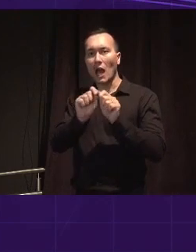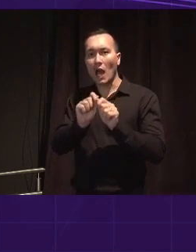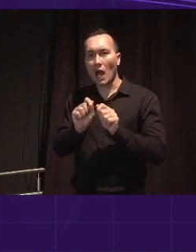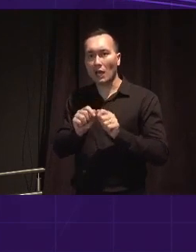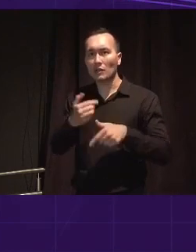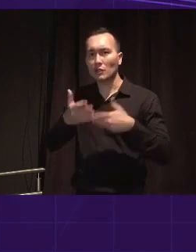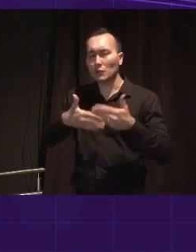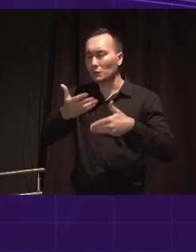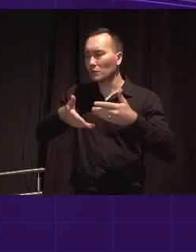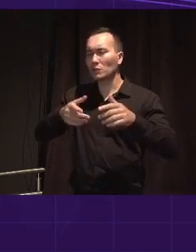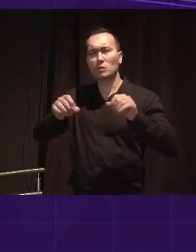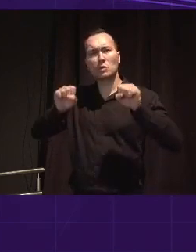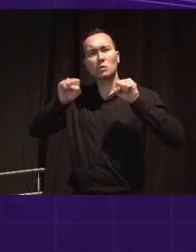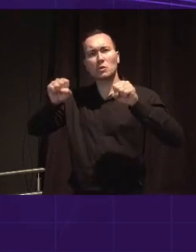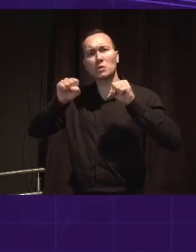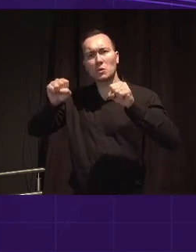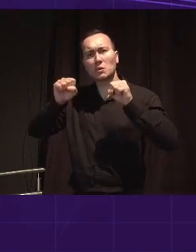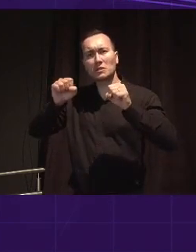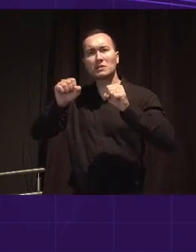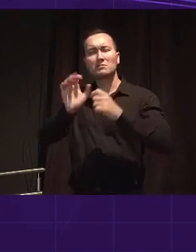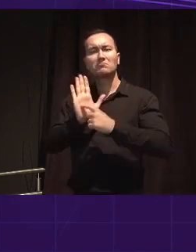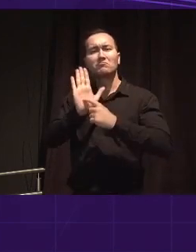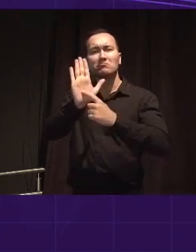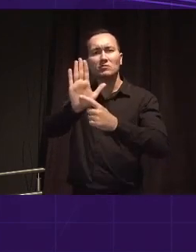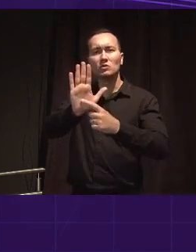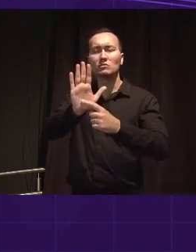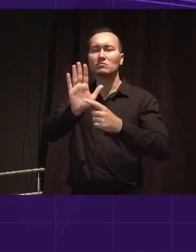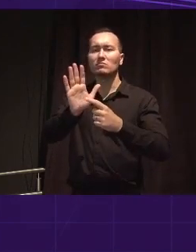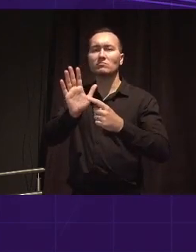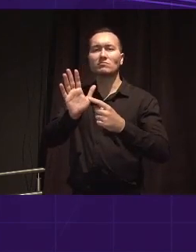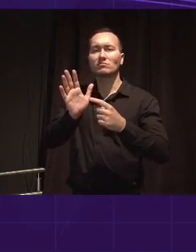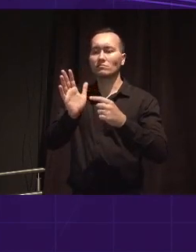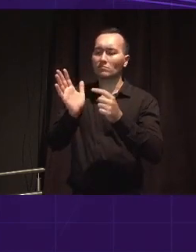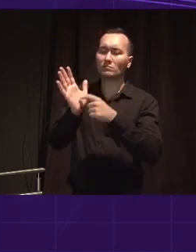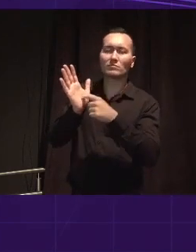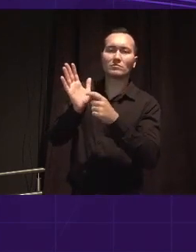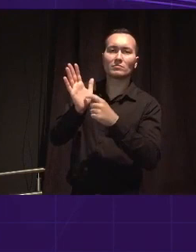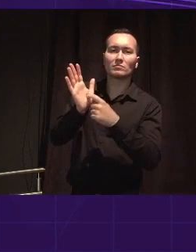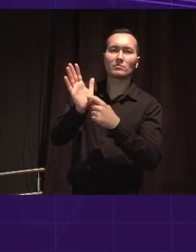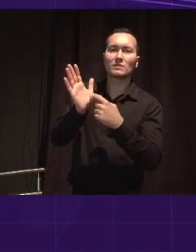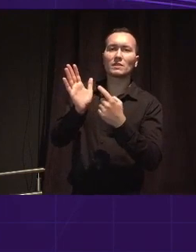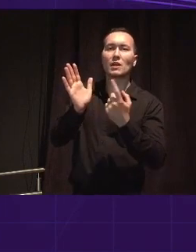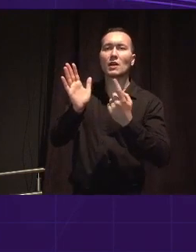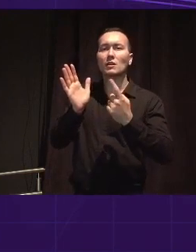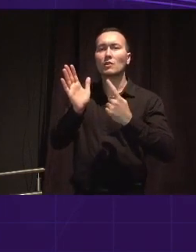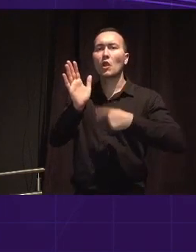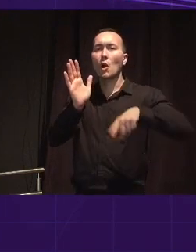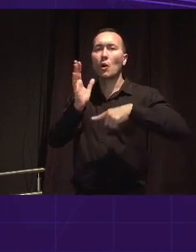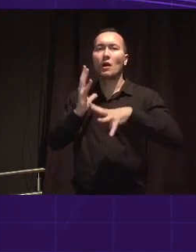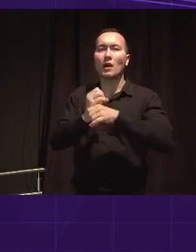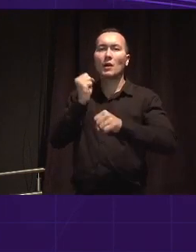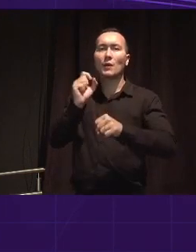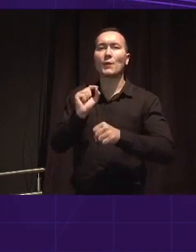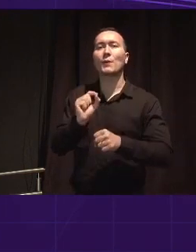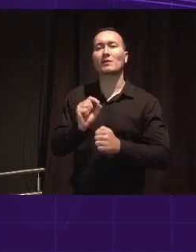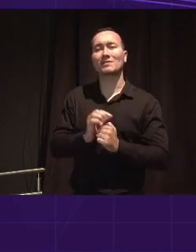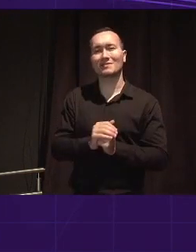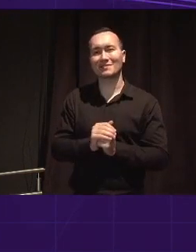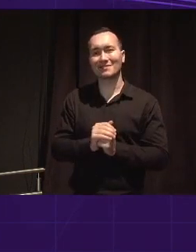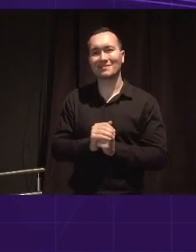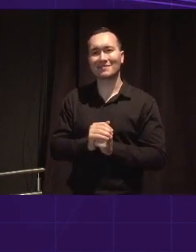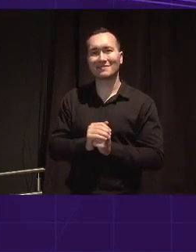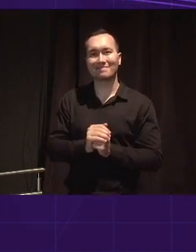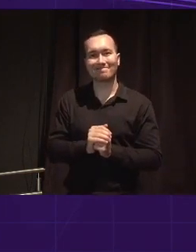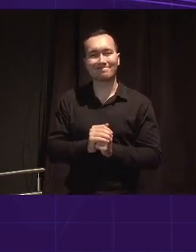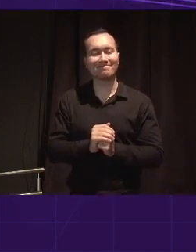movimento, né, e aprendizados. Então, o spoiler aqui a gente está fazendo algo que, pelo que a gente pode ver, ainda é